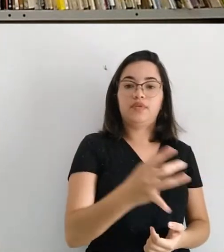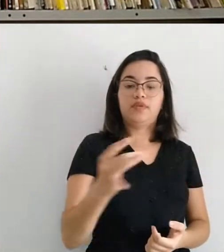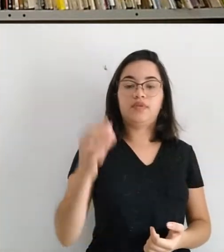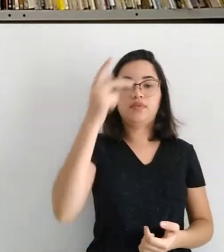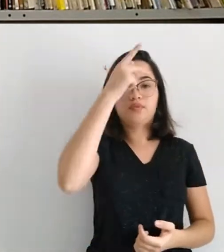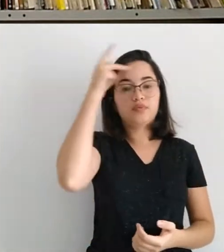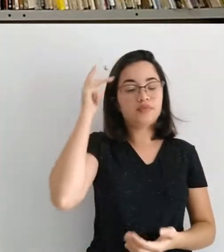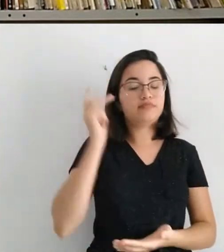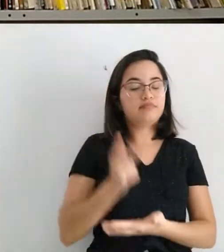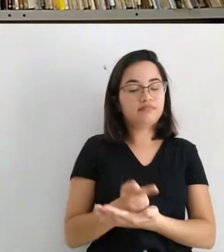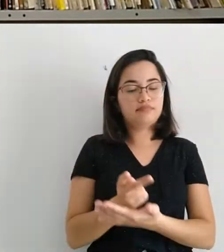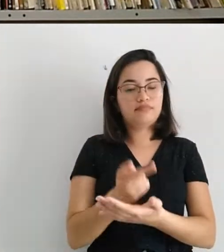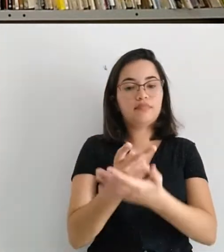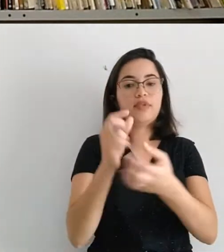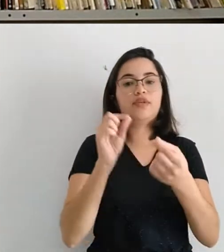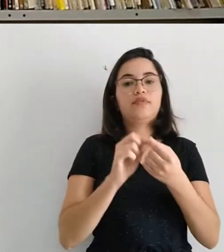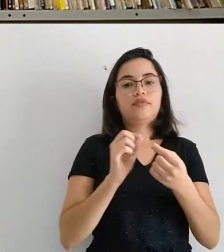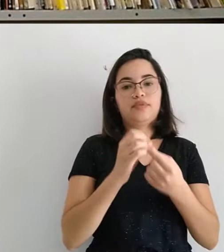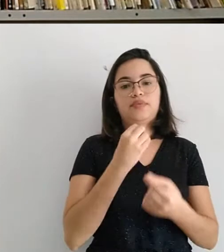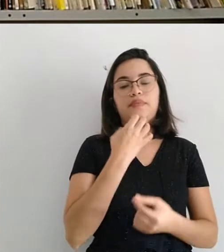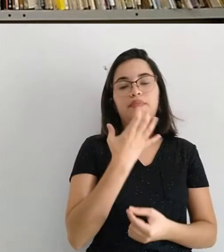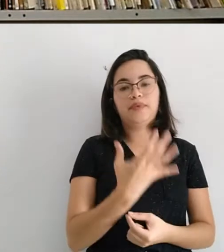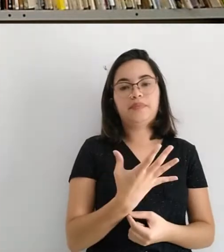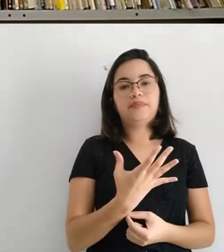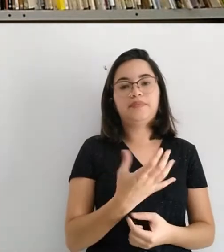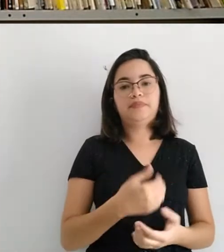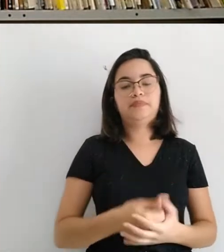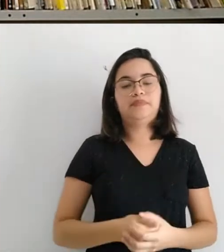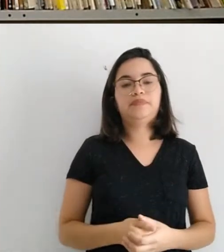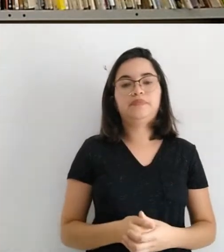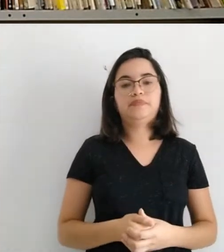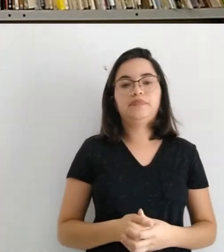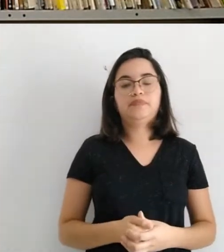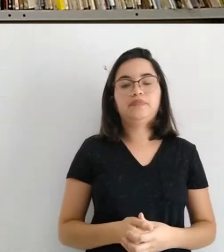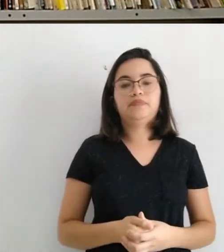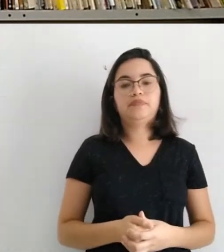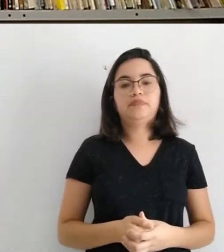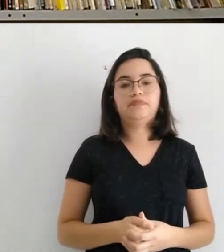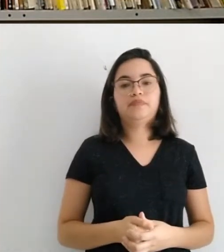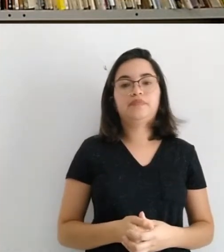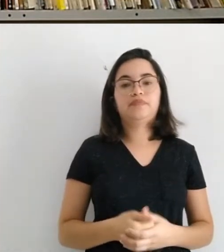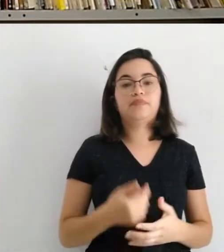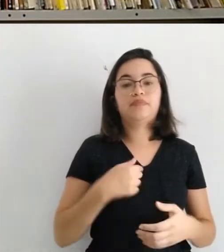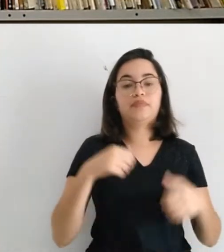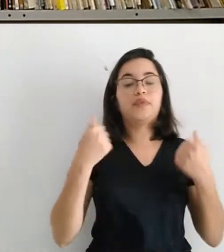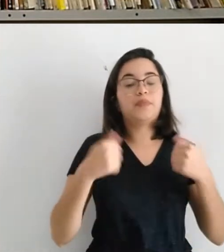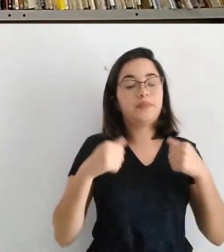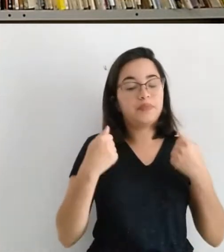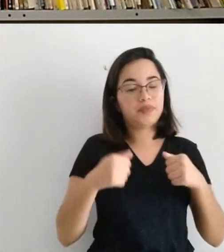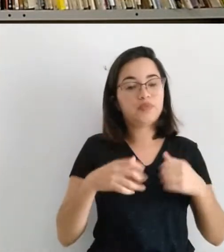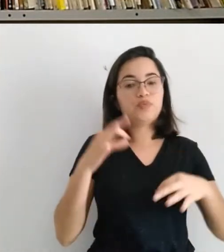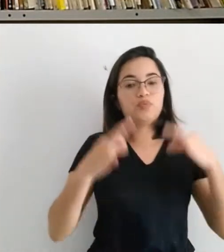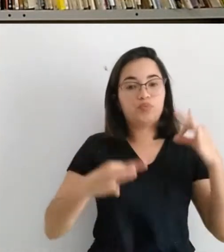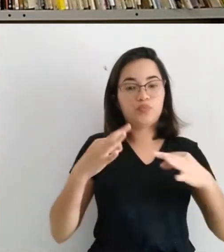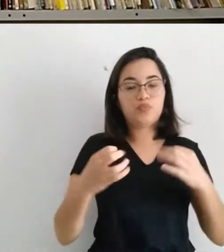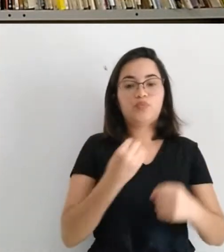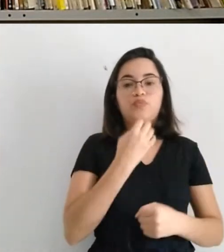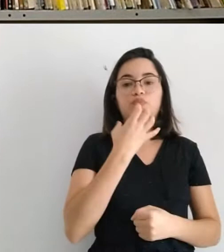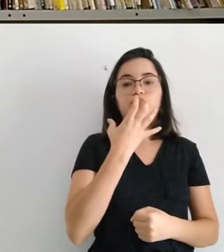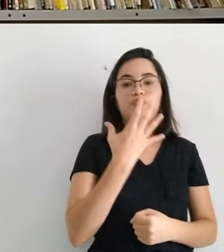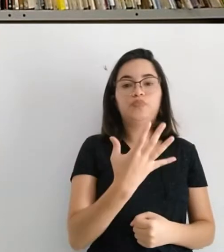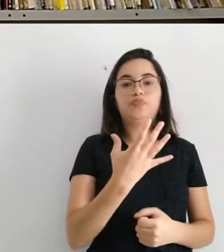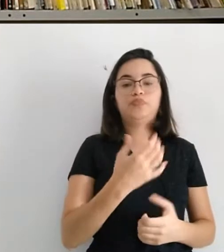que persistirem em fazer o bem. E que eu devo ser justo e